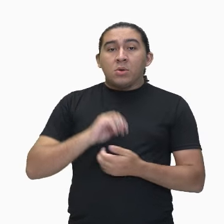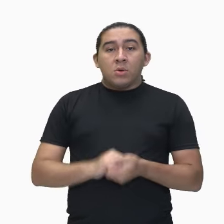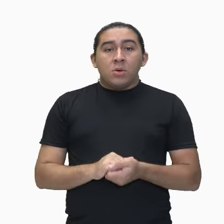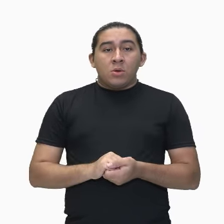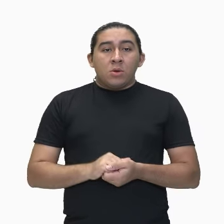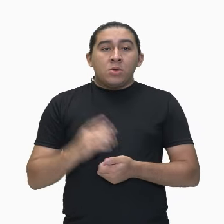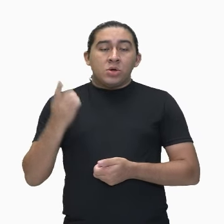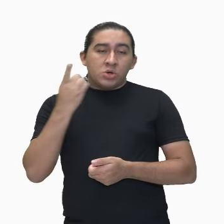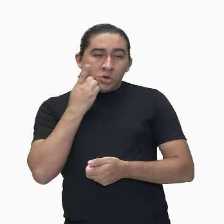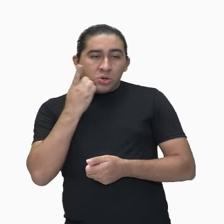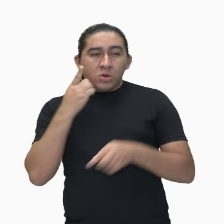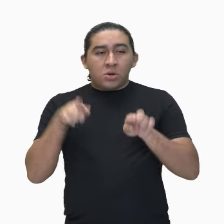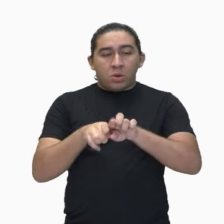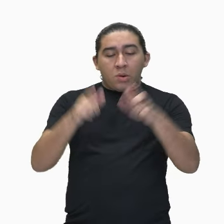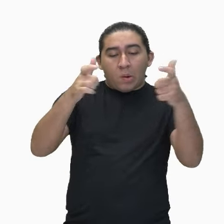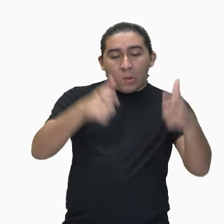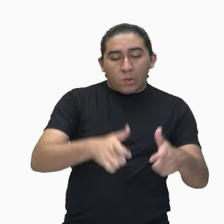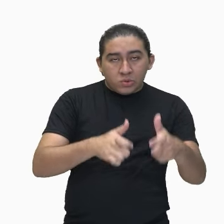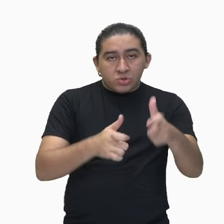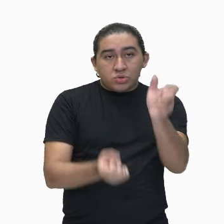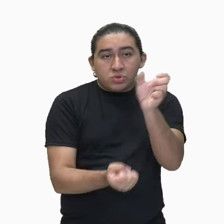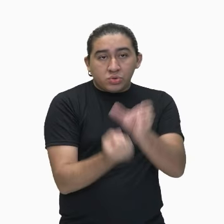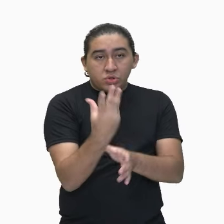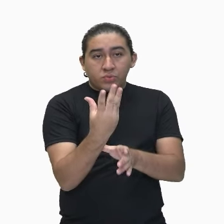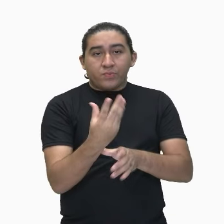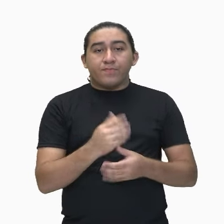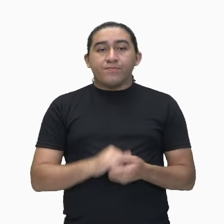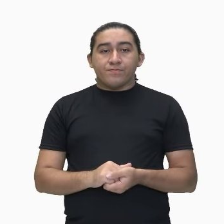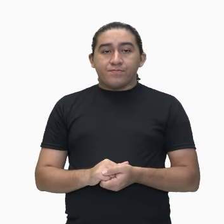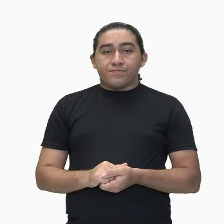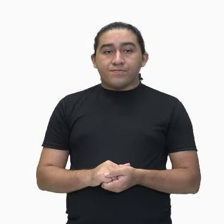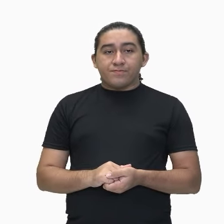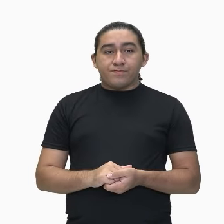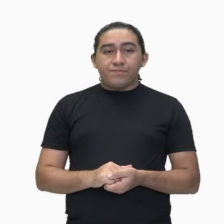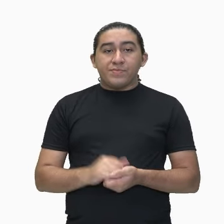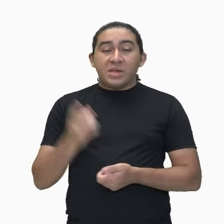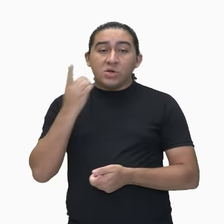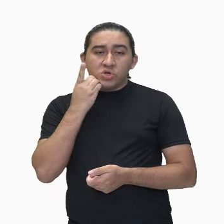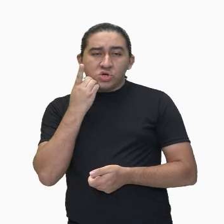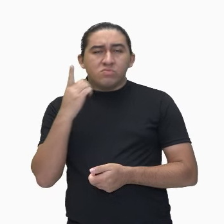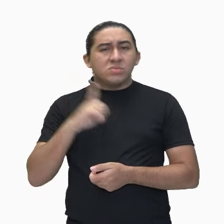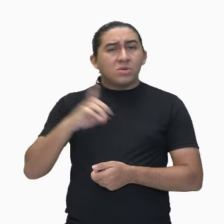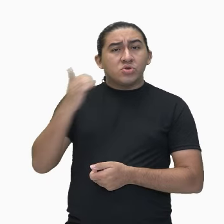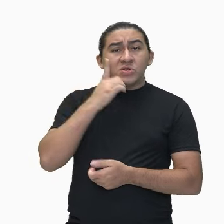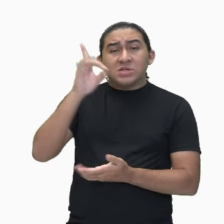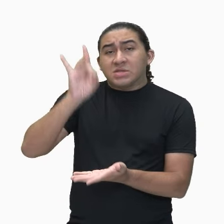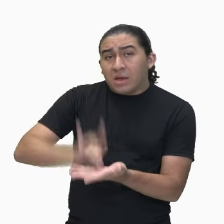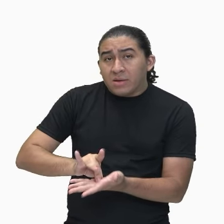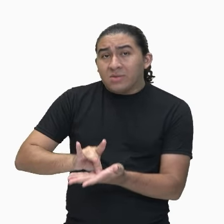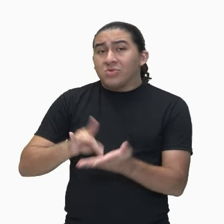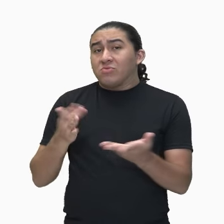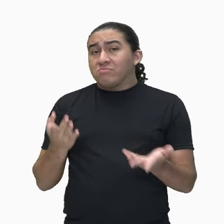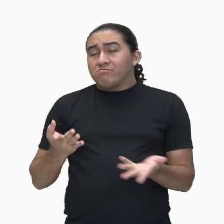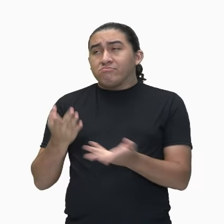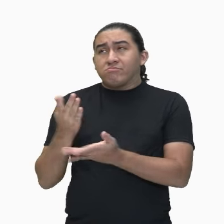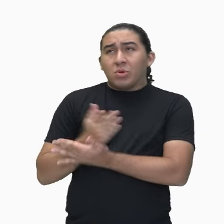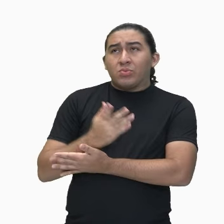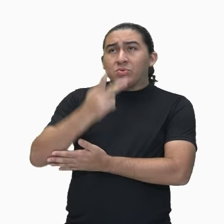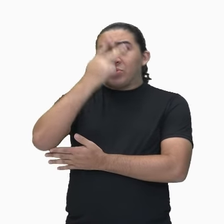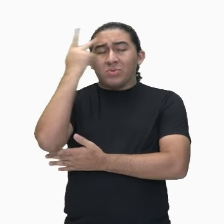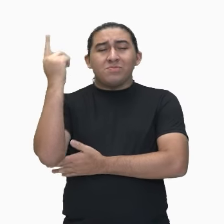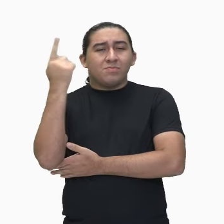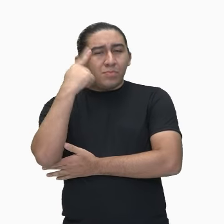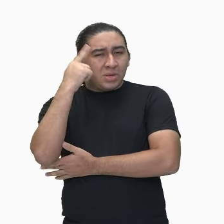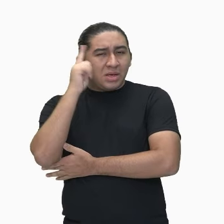data e local de nascimento, tá bom? Data, professor, tem uma data exata? Se dizem sempre assim, que